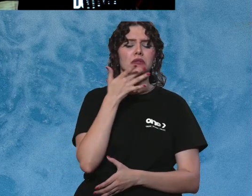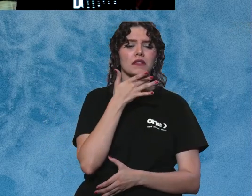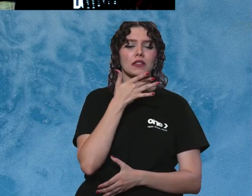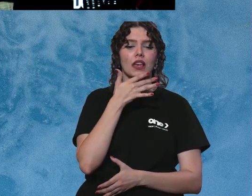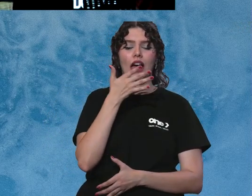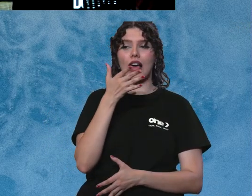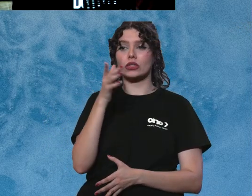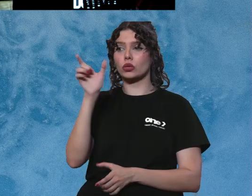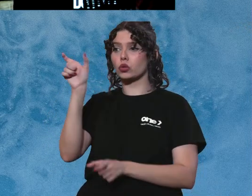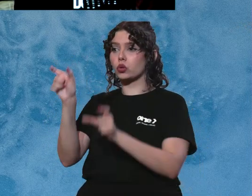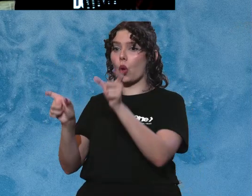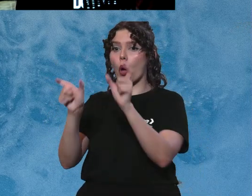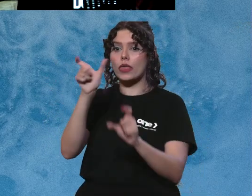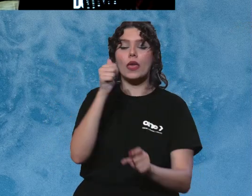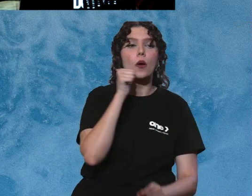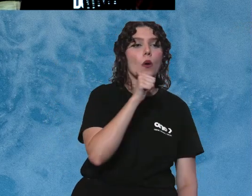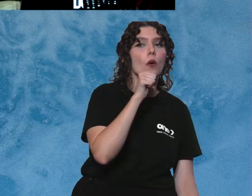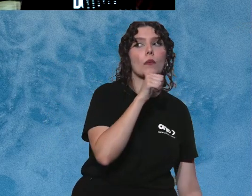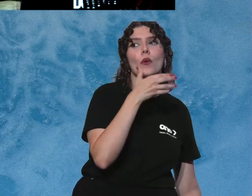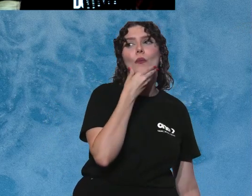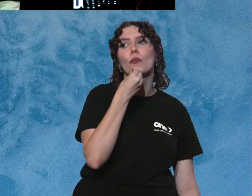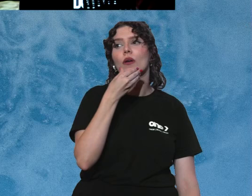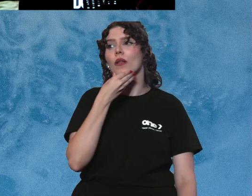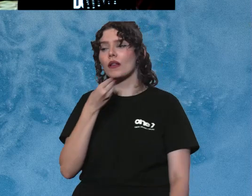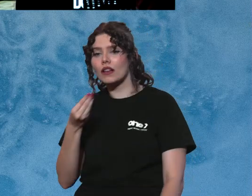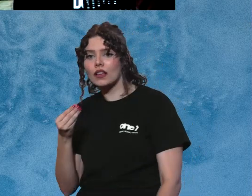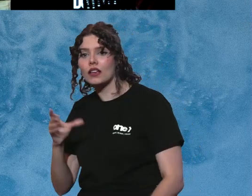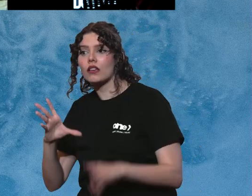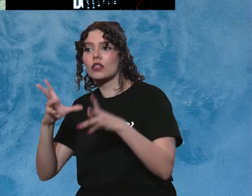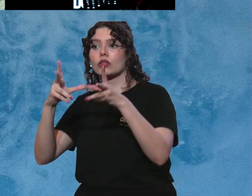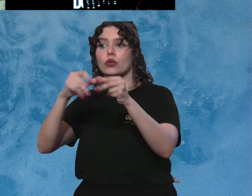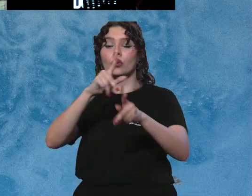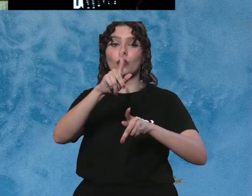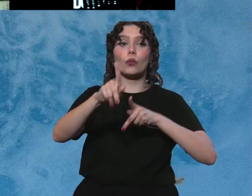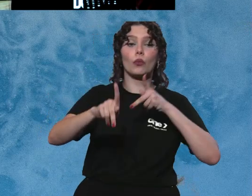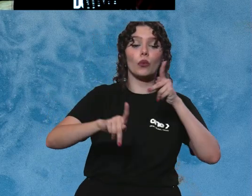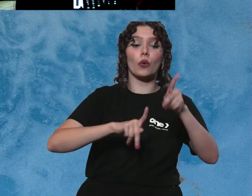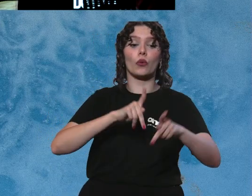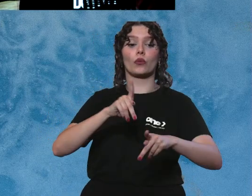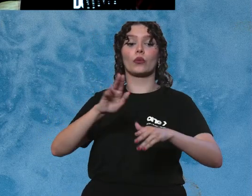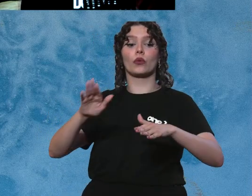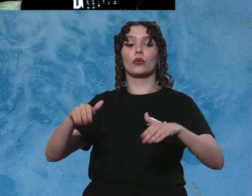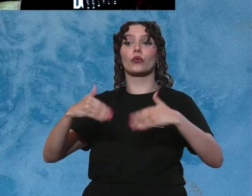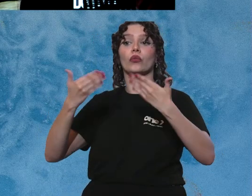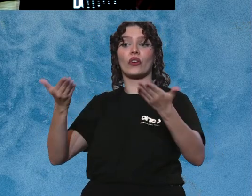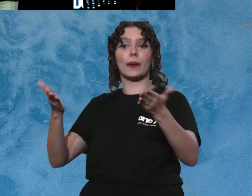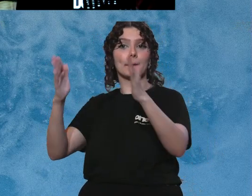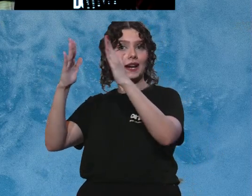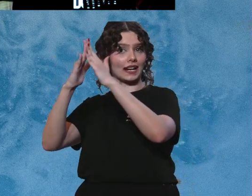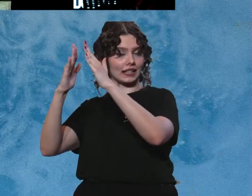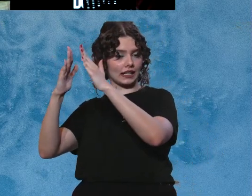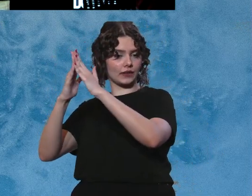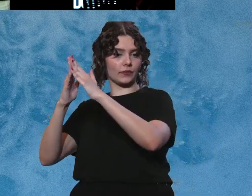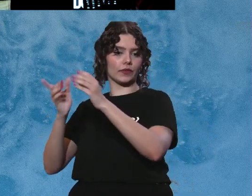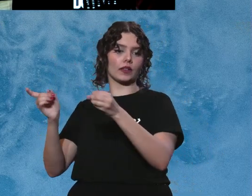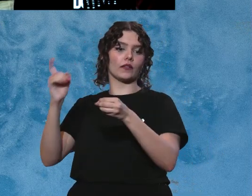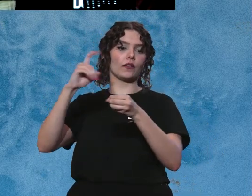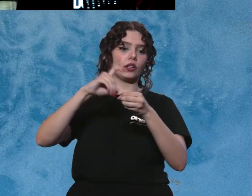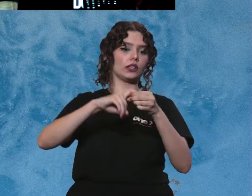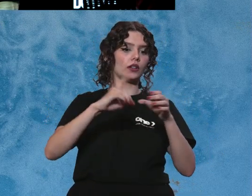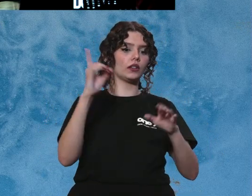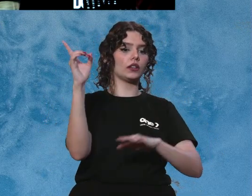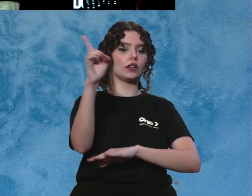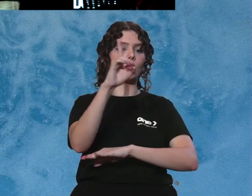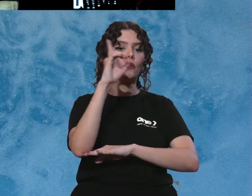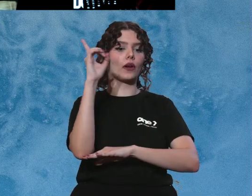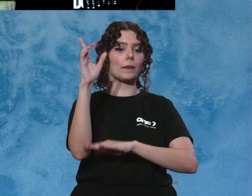homem e a cada mulher israelita na multidão. Então todo o povo partiu, cada um para sua casa. Voltando Davi para casa